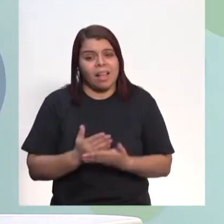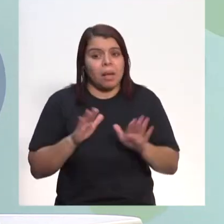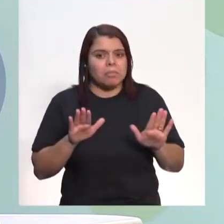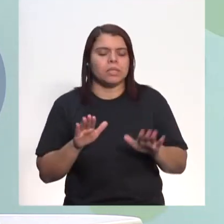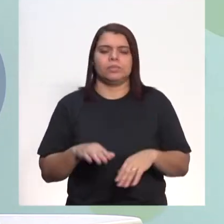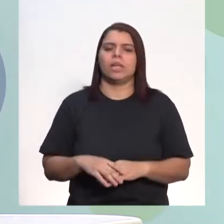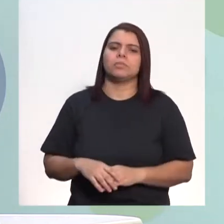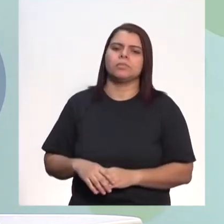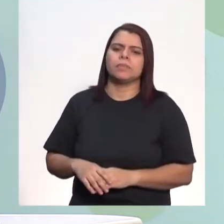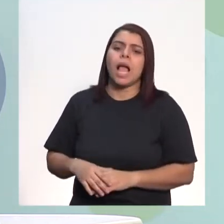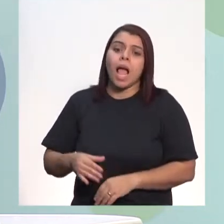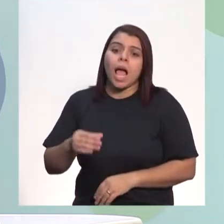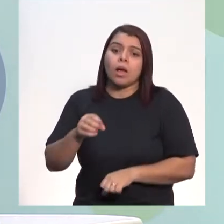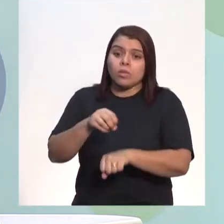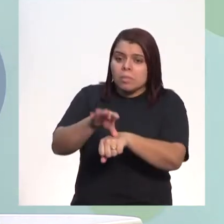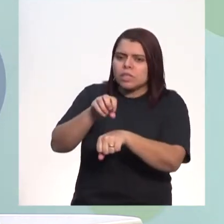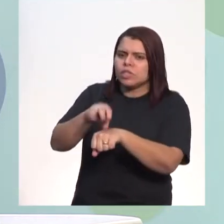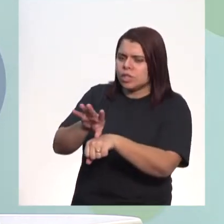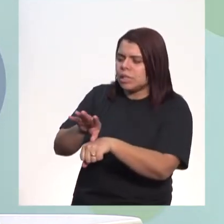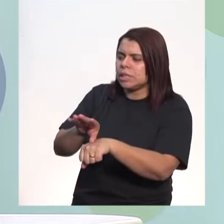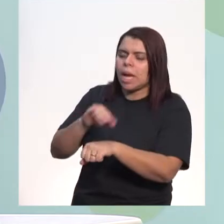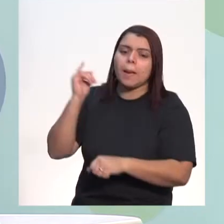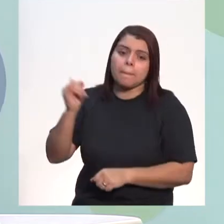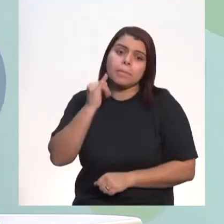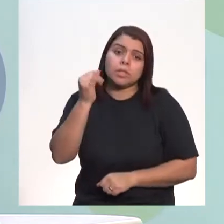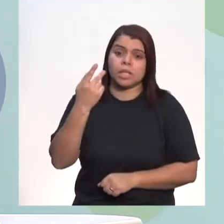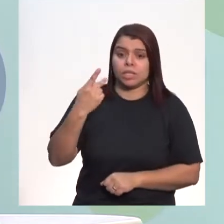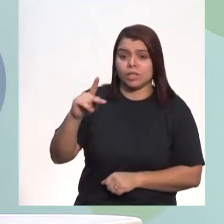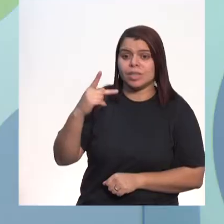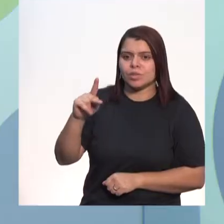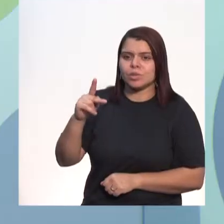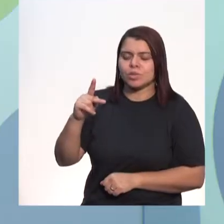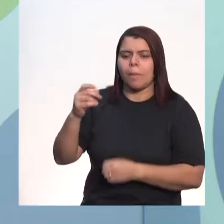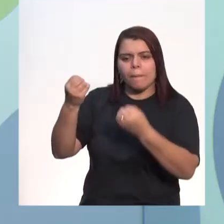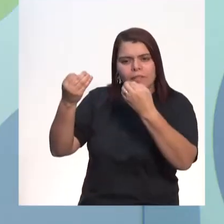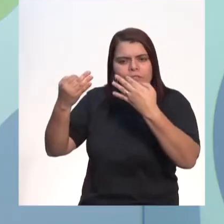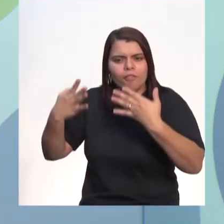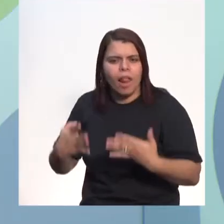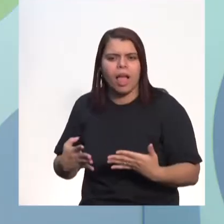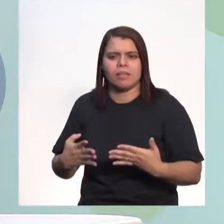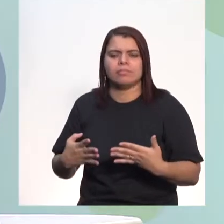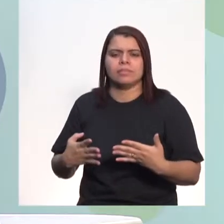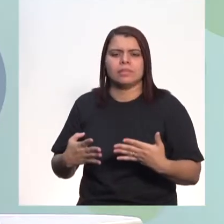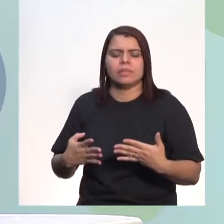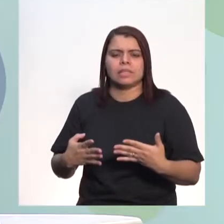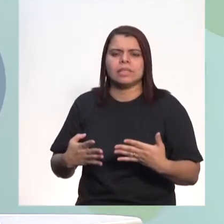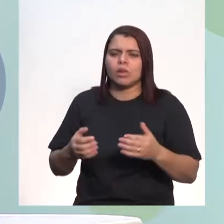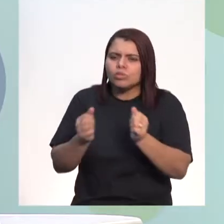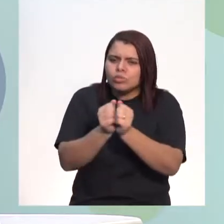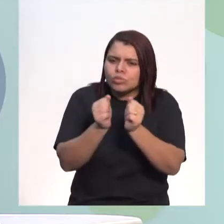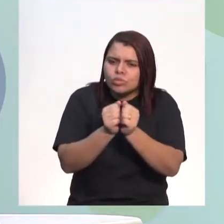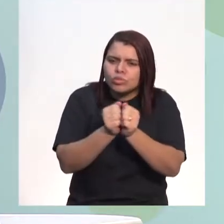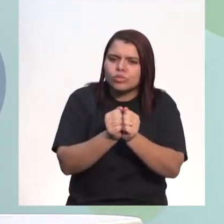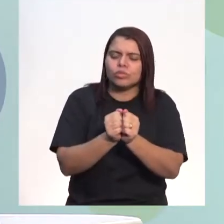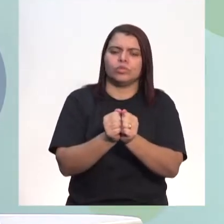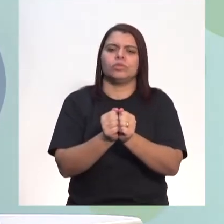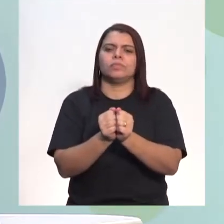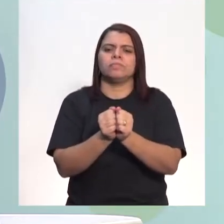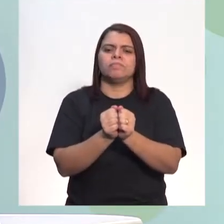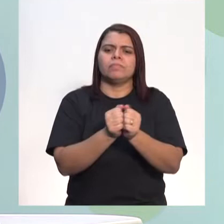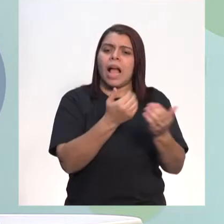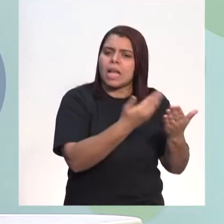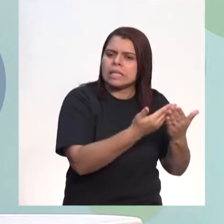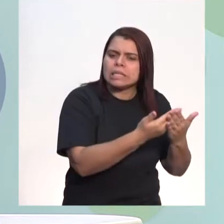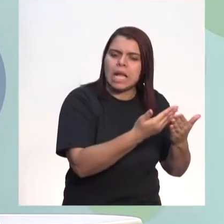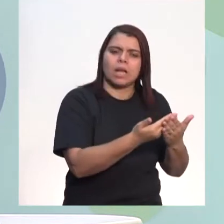acho que uma dica importante também na sua fala é que acompanhe as aulas que estão sendo ministradas, né, nos canais para os estudantes aqui no Centro